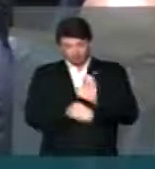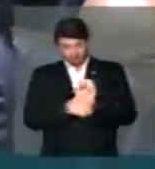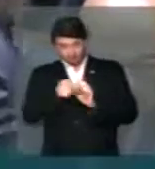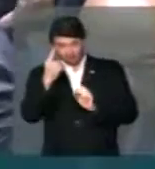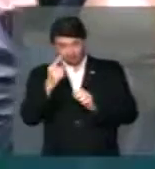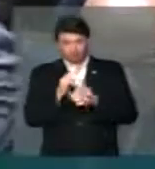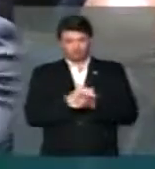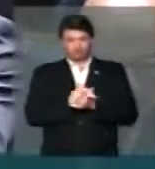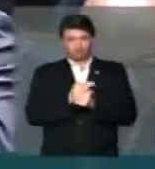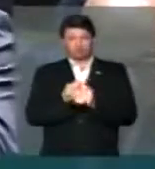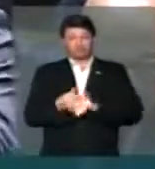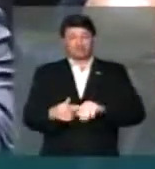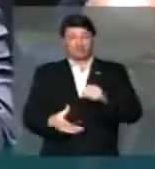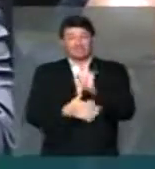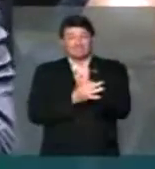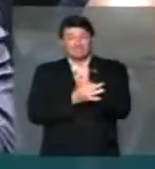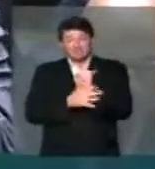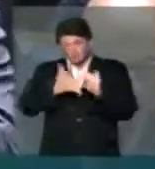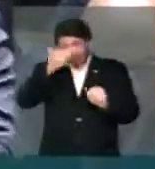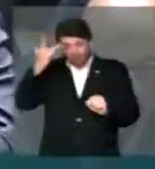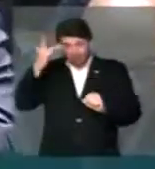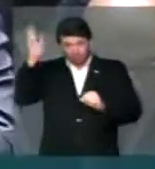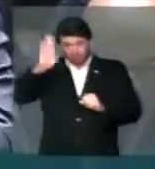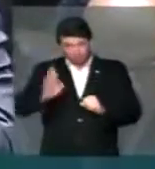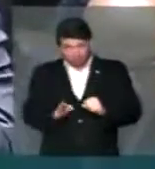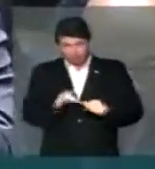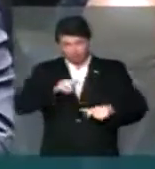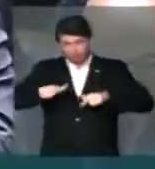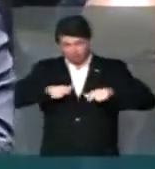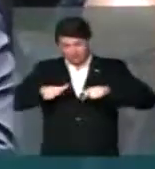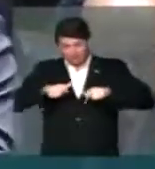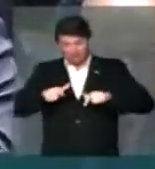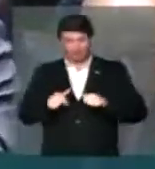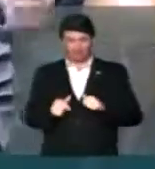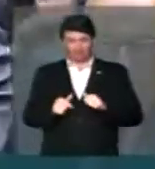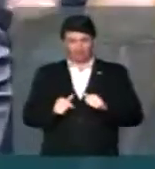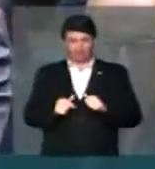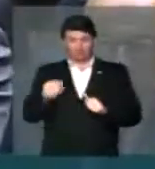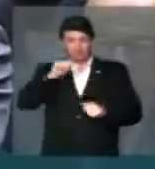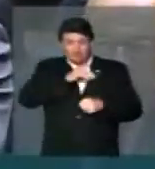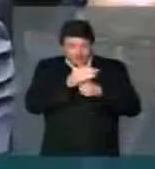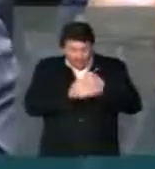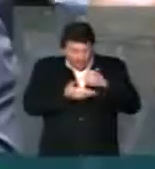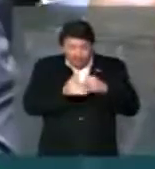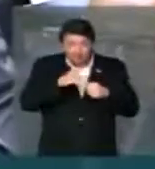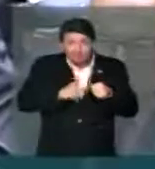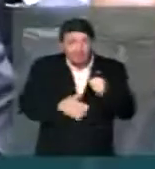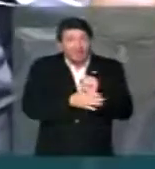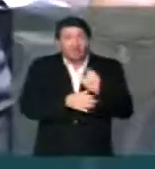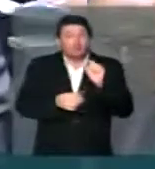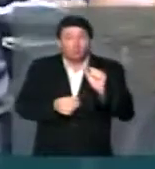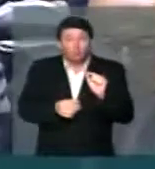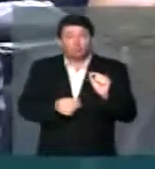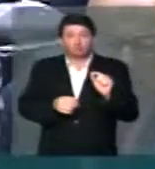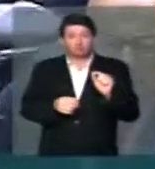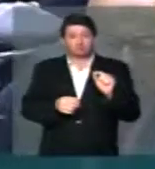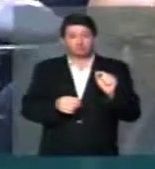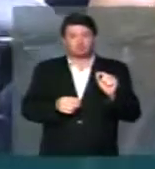emenda que assegura que o trabalhador brasileiro que ganha salário mínimo possa ter uma garantia de